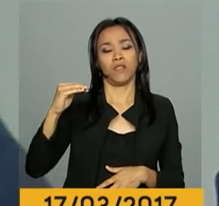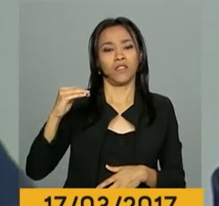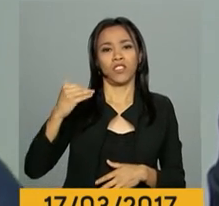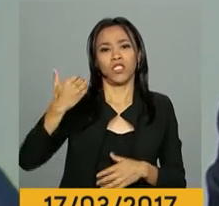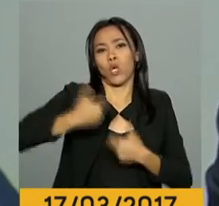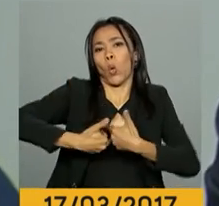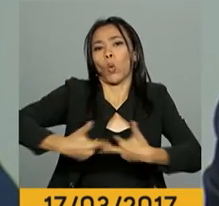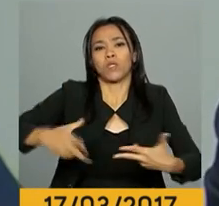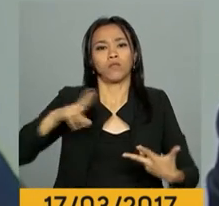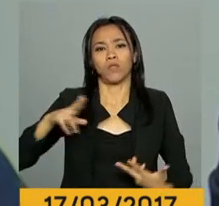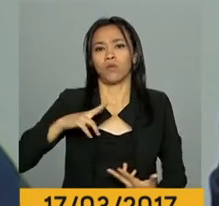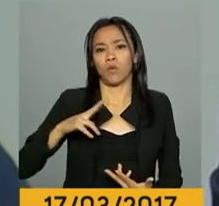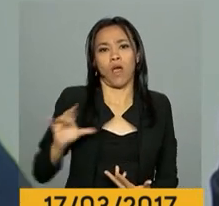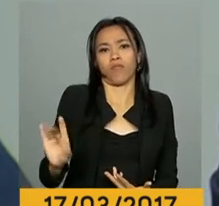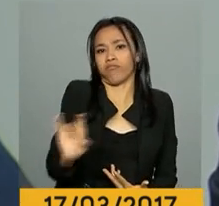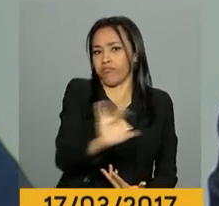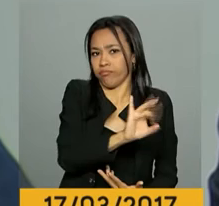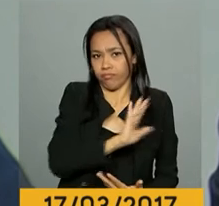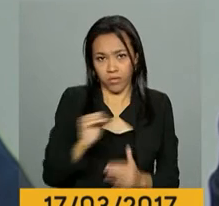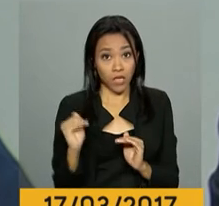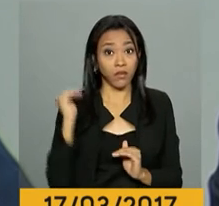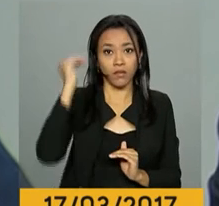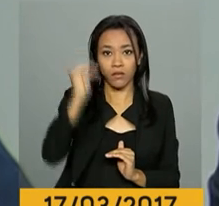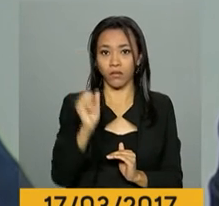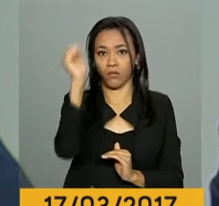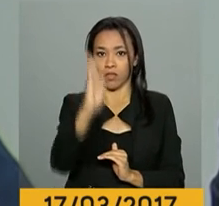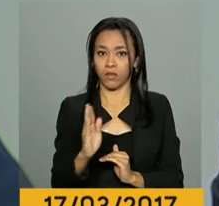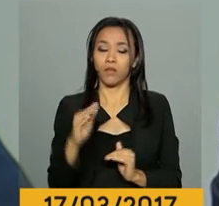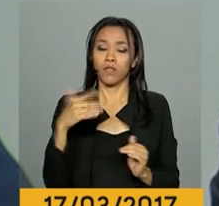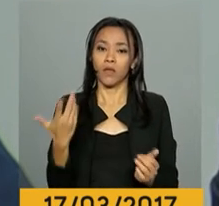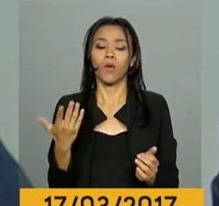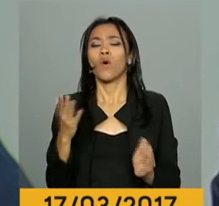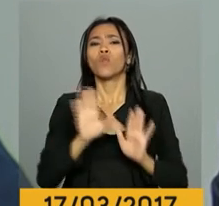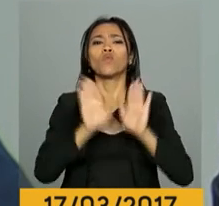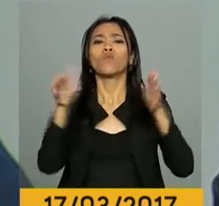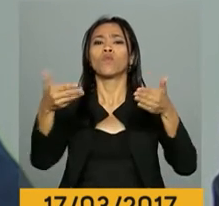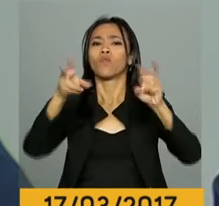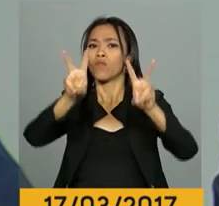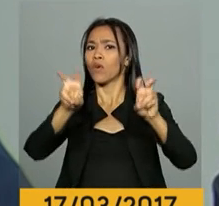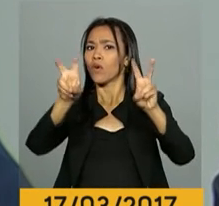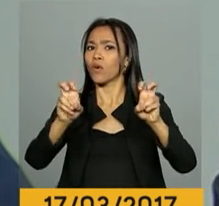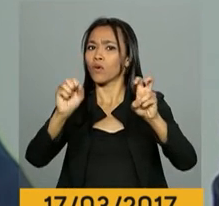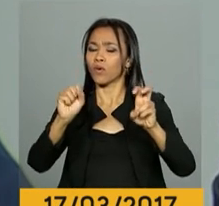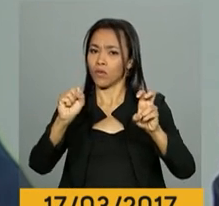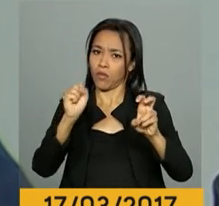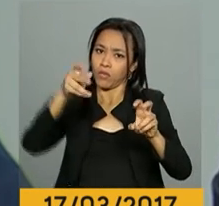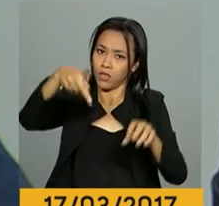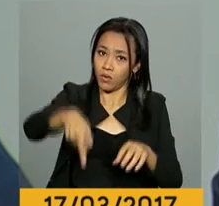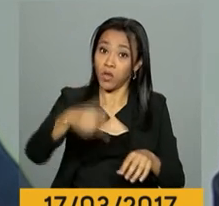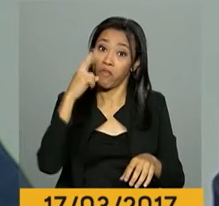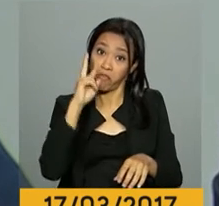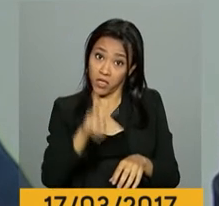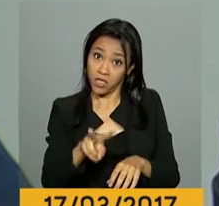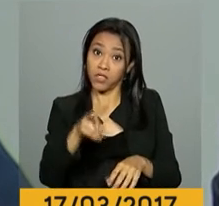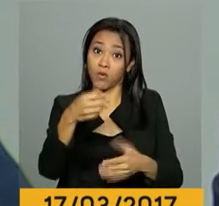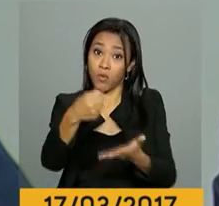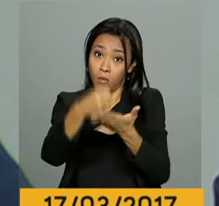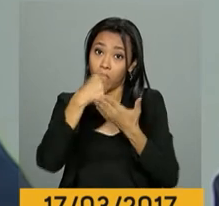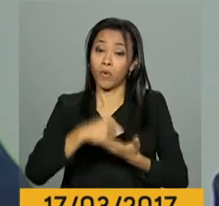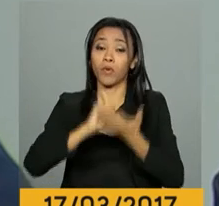é? E vejam, mesmo no tocante à Previdência, vejam o apoio do Congresso Nacional, como é